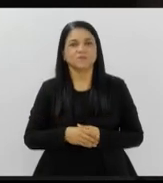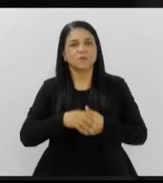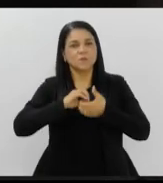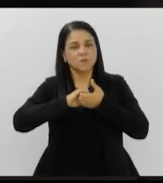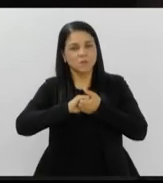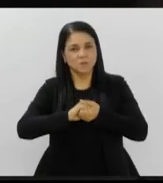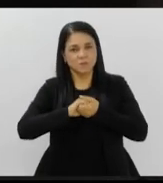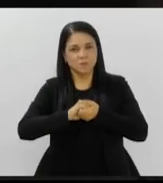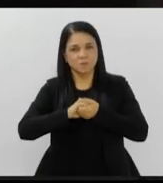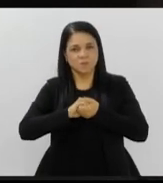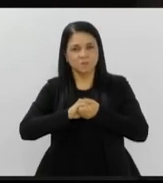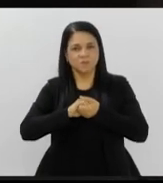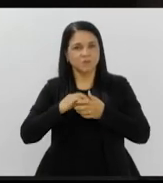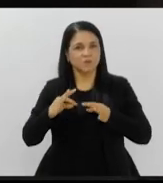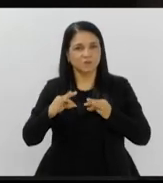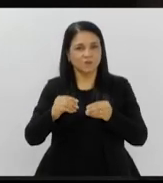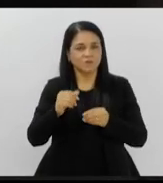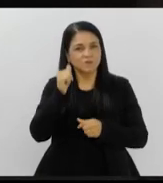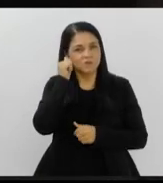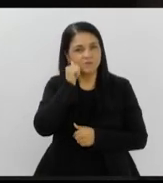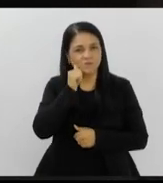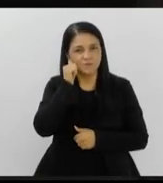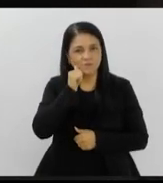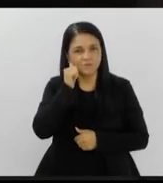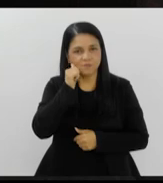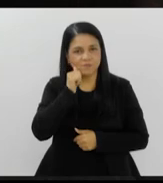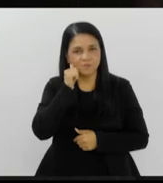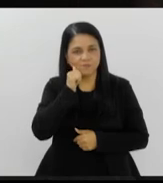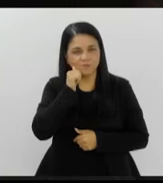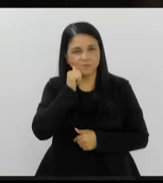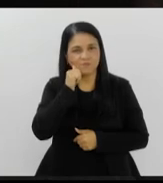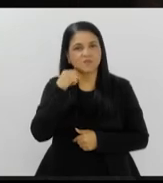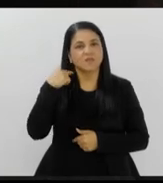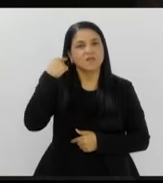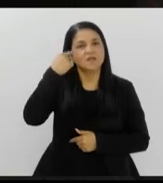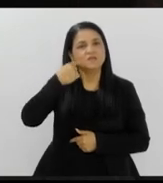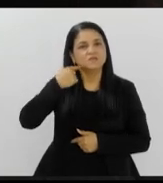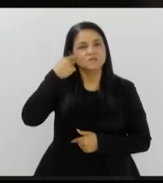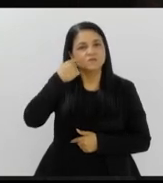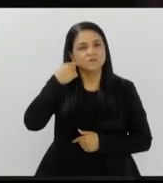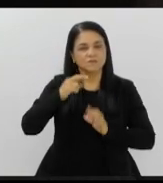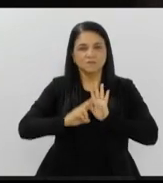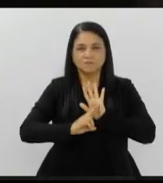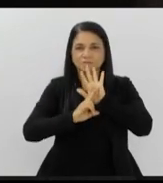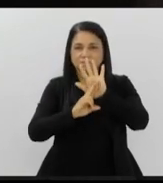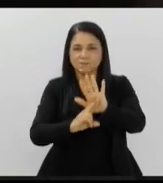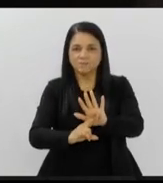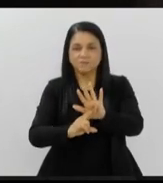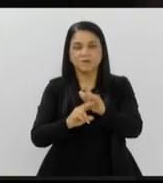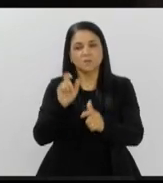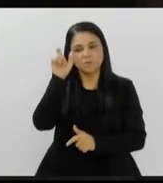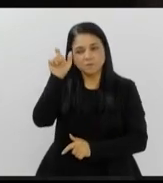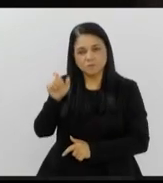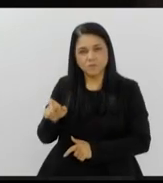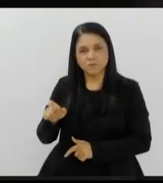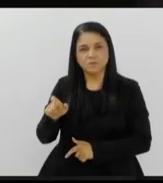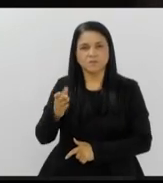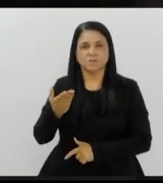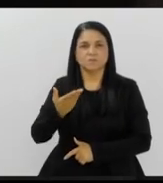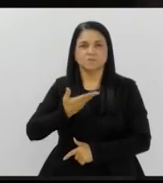Cumprimento todas as mulheres e advogadas representadas na pessoa da